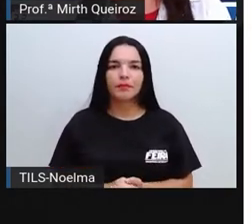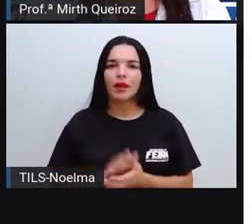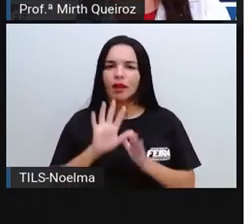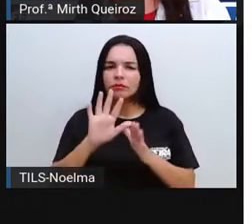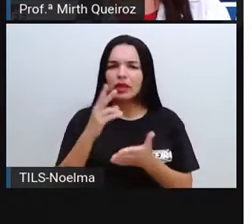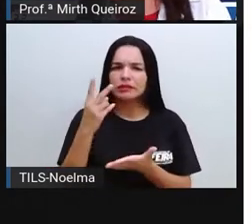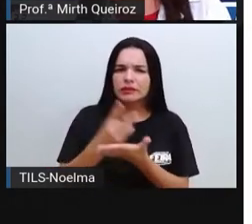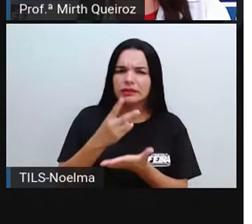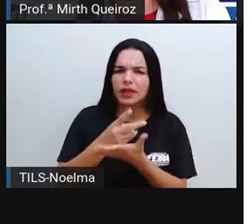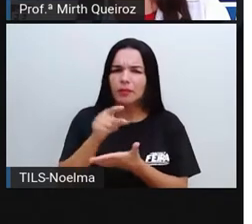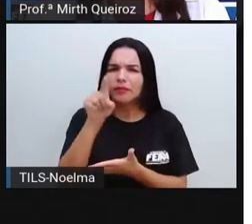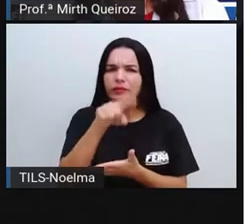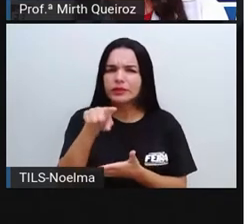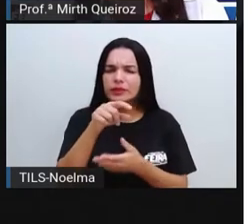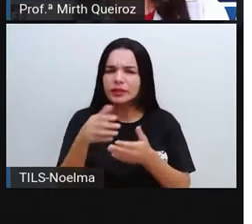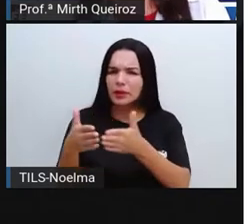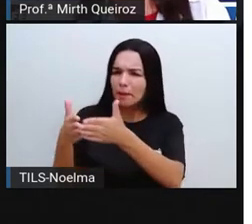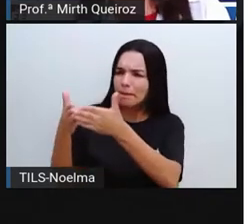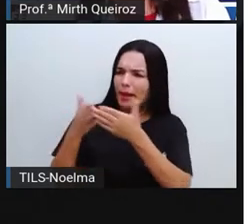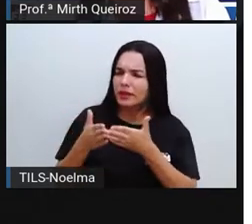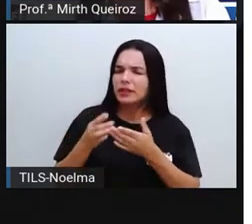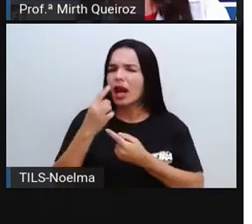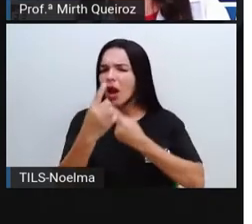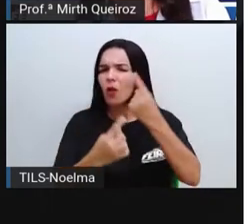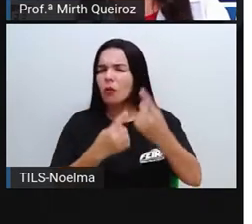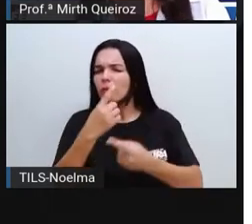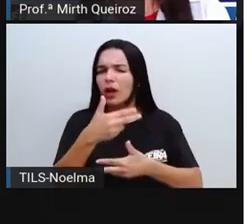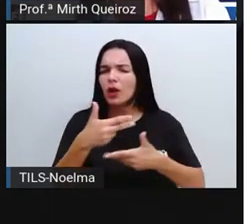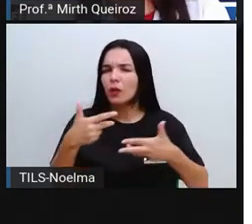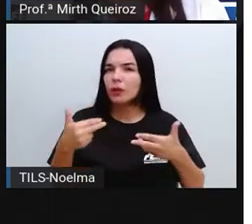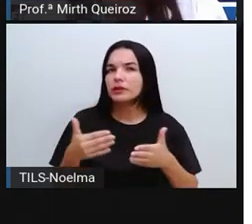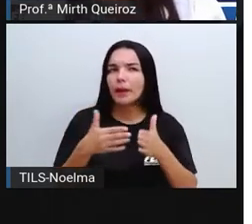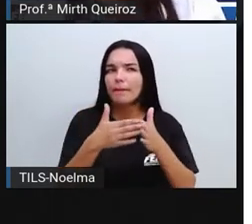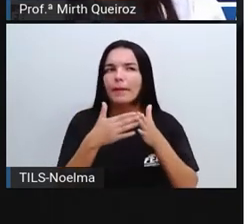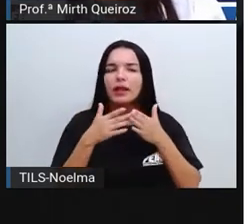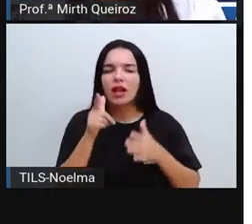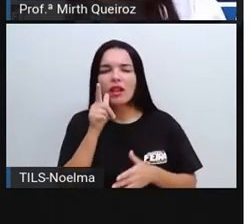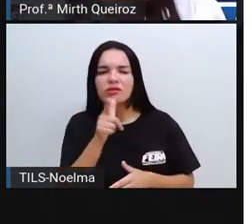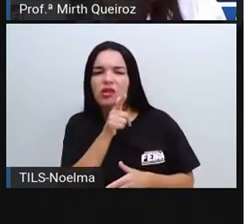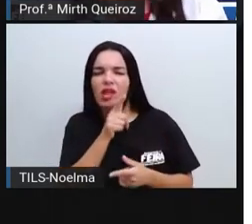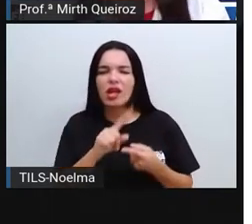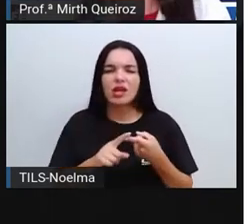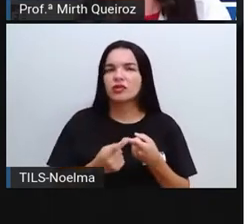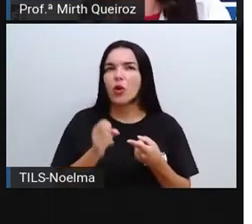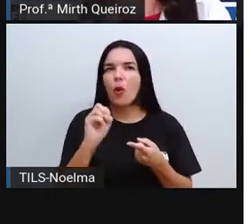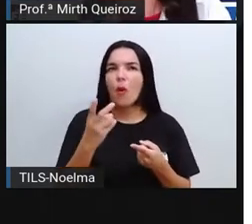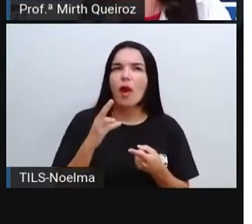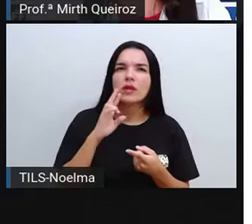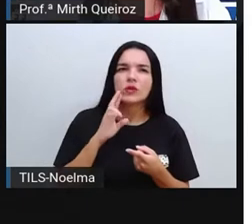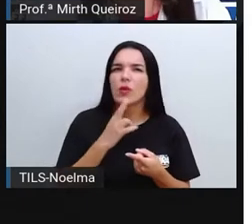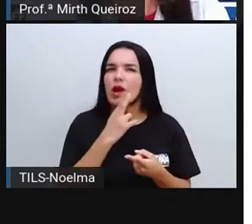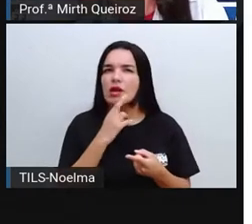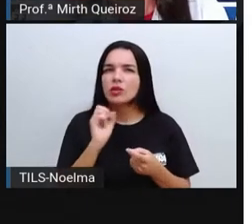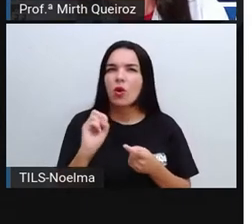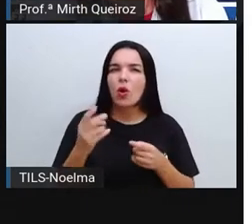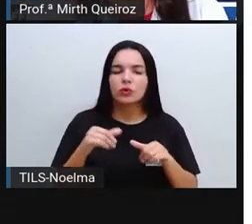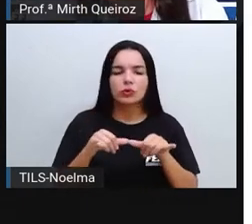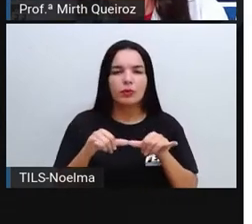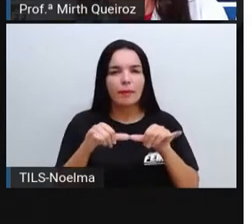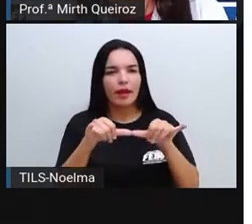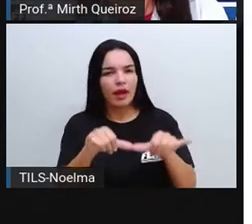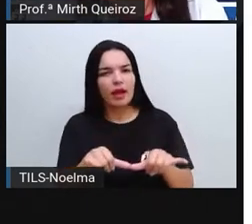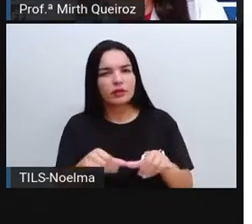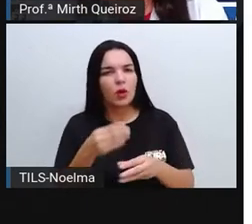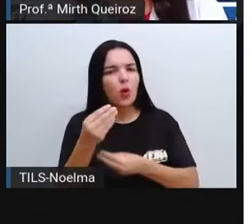Sempre que vocês pedem alguma coisa para beber em uma lanchonete, um restaurante, um supermercado, como é que